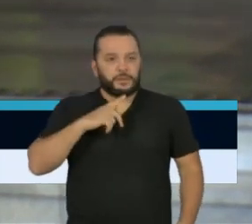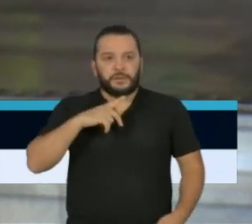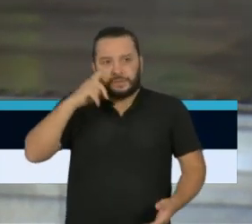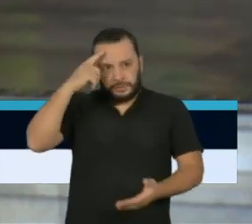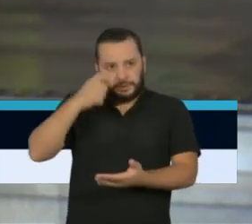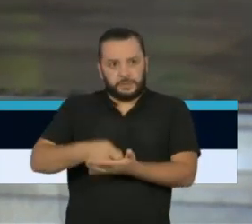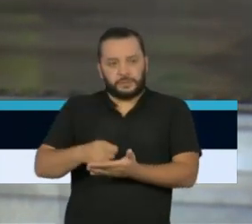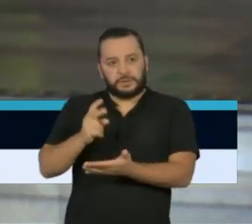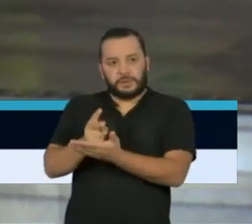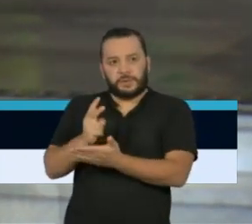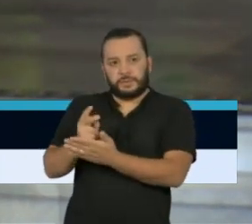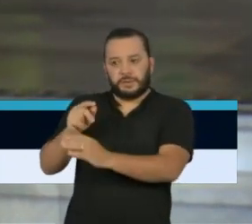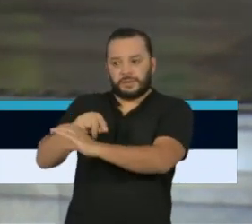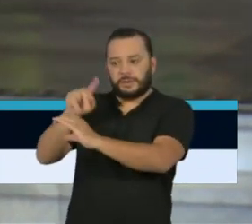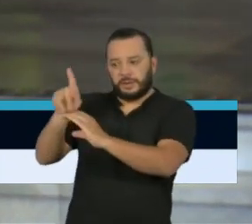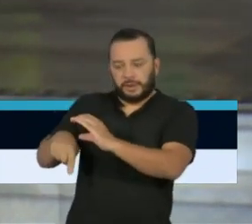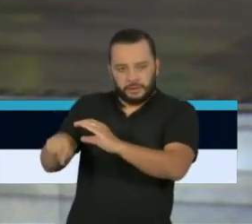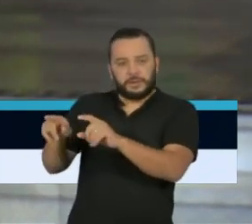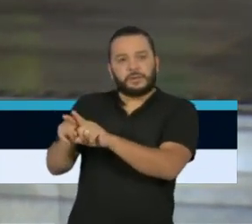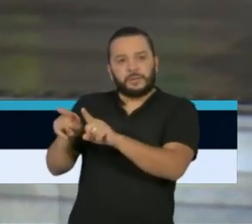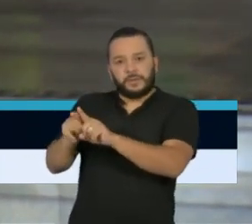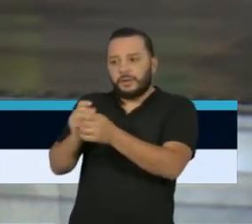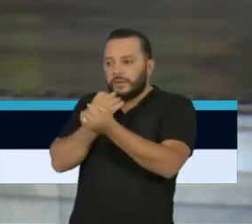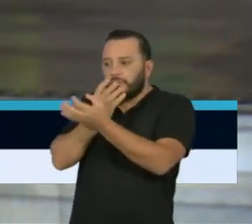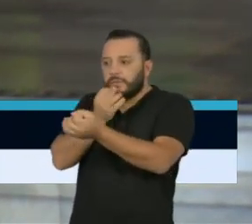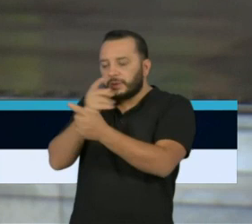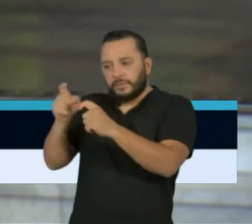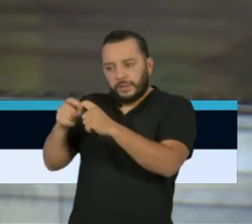na ciência e nas informações